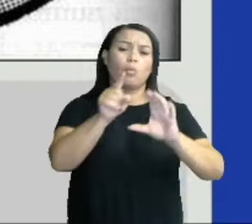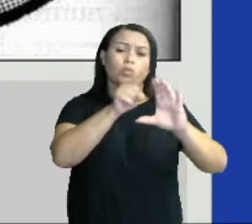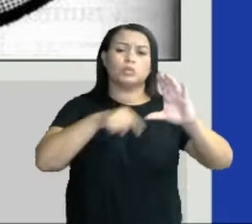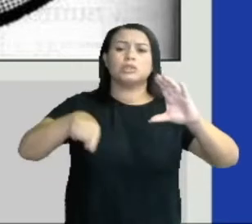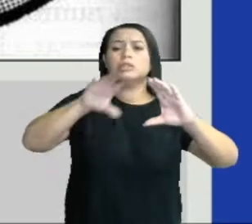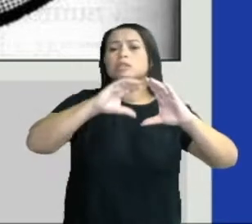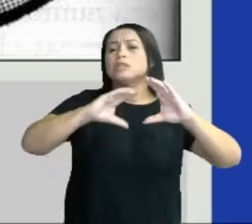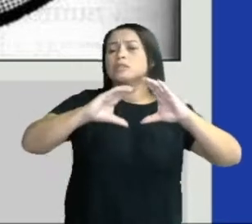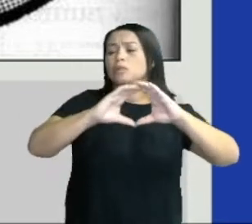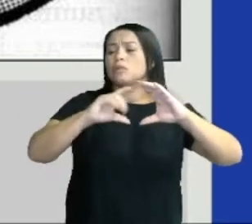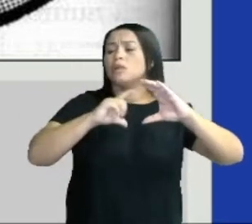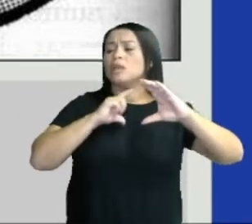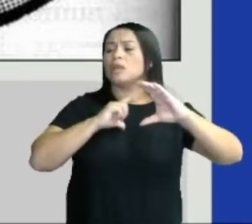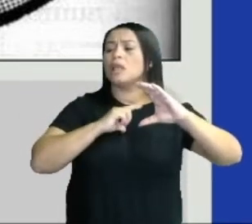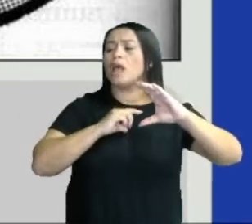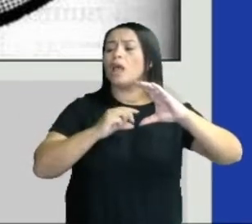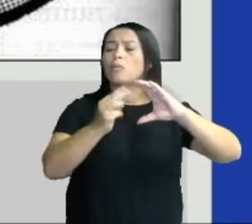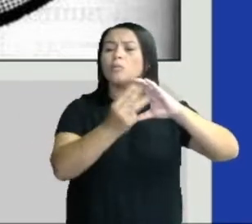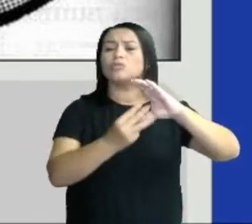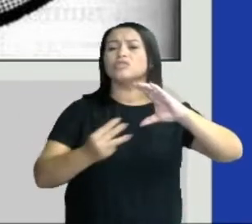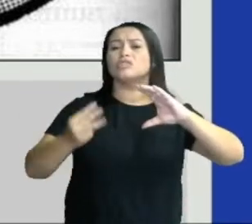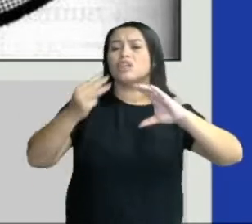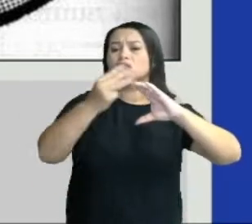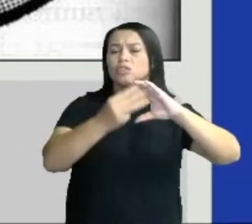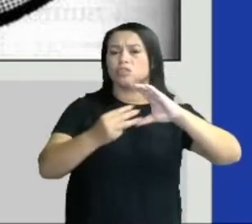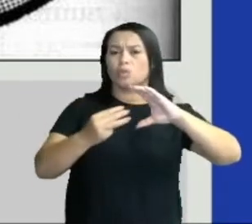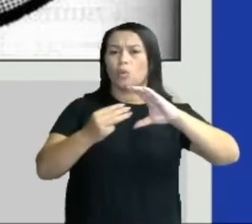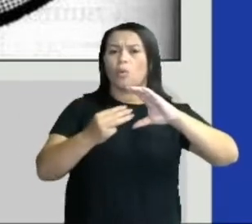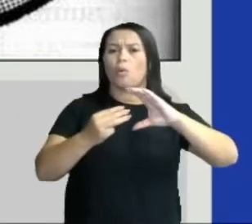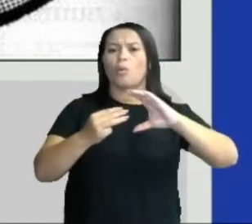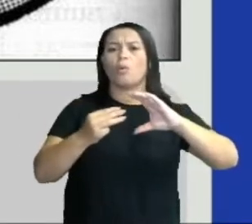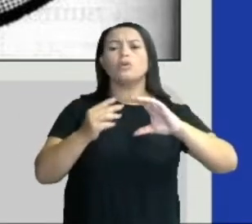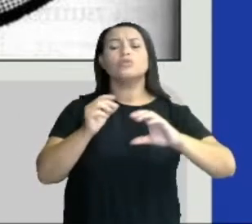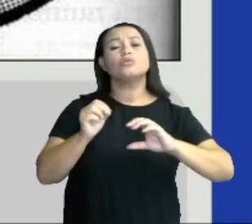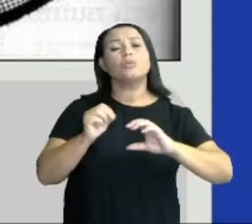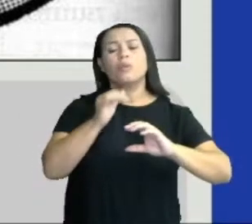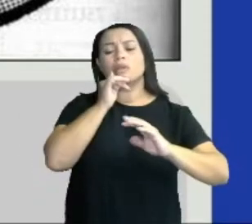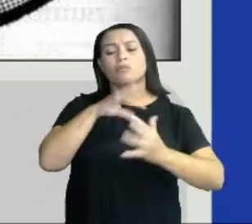círculo e 3 regiões do planeta sendo retratadas, que